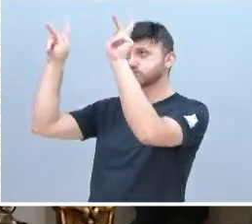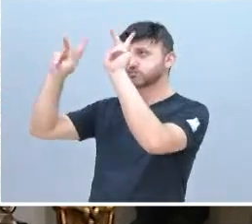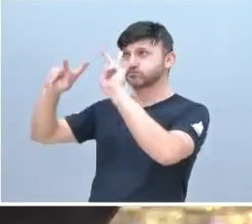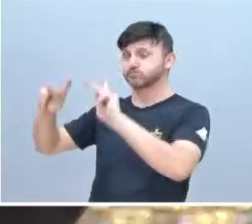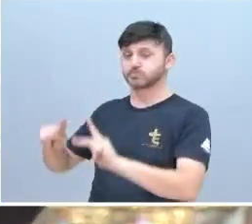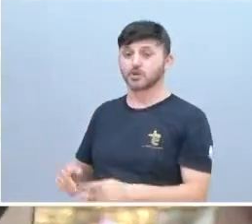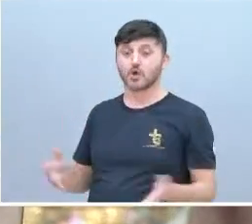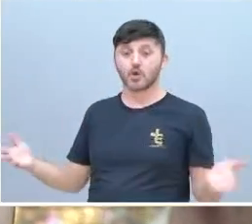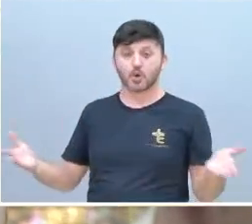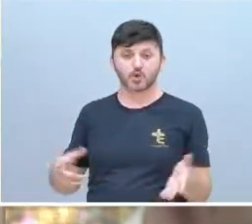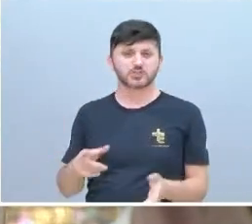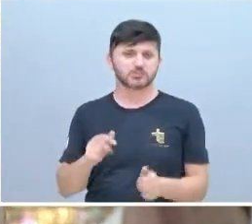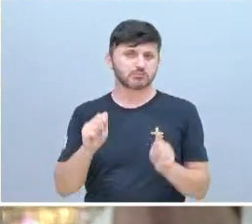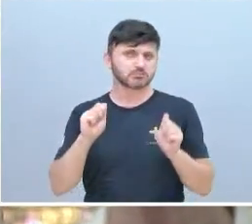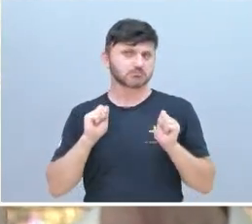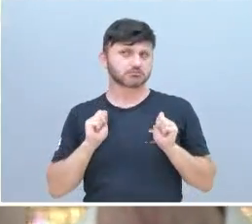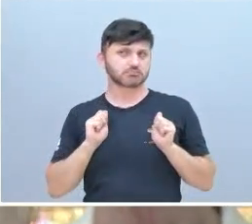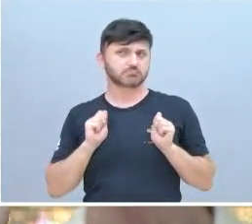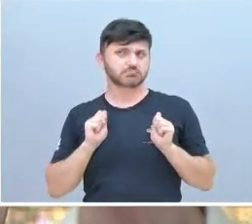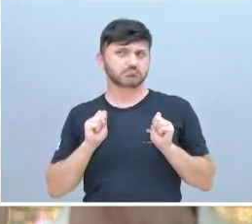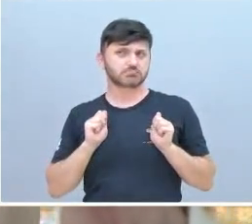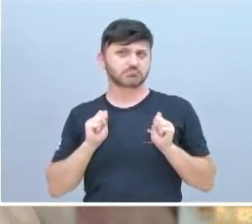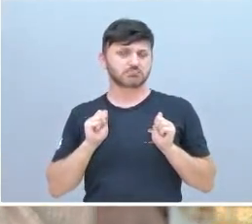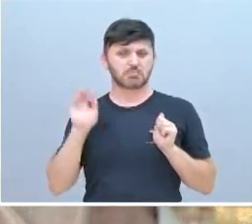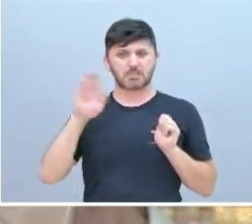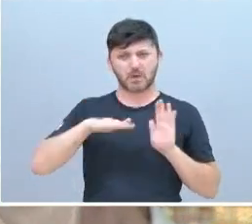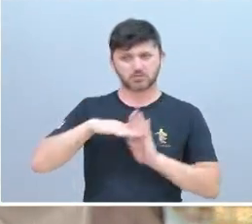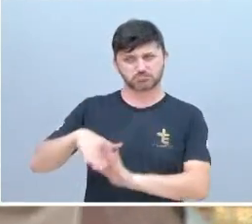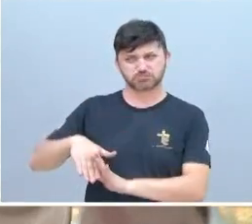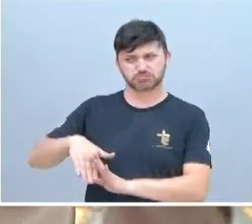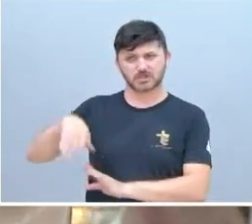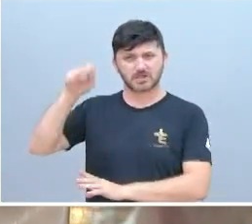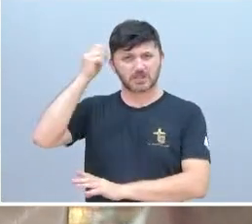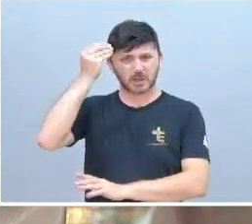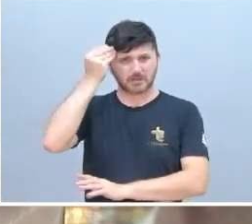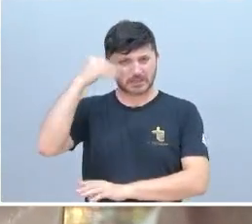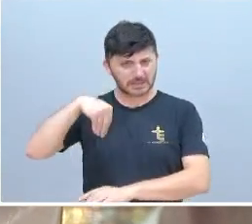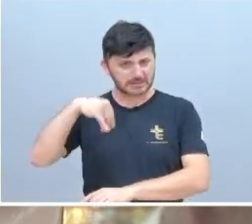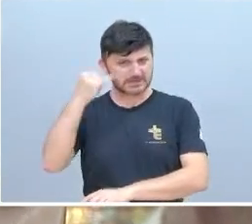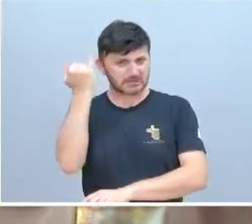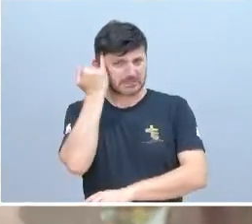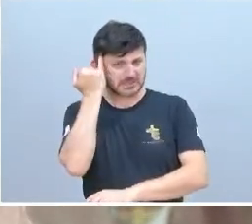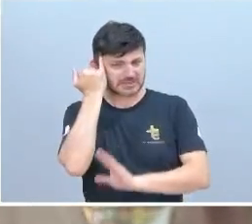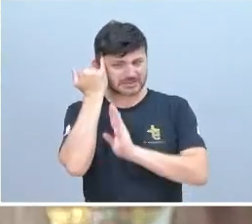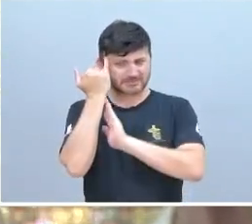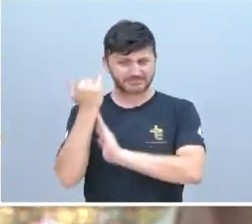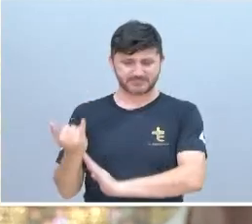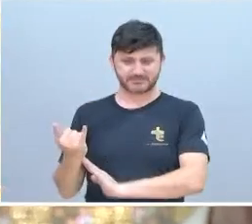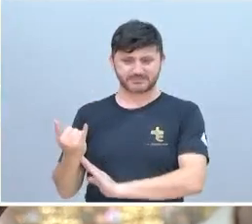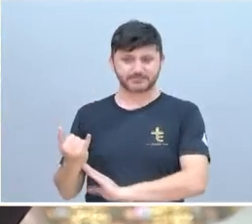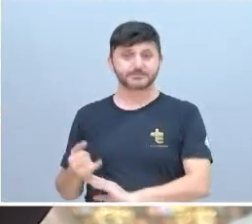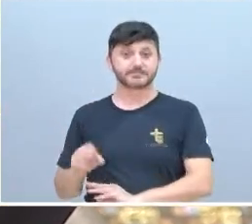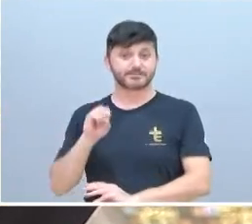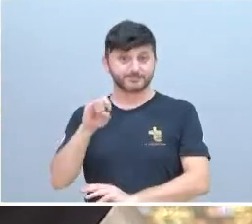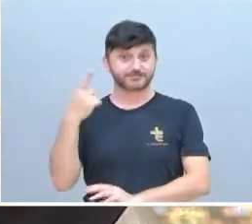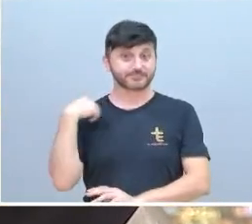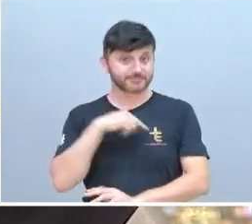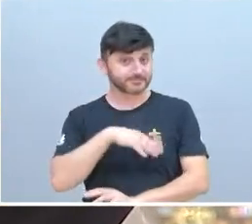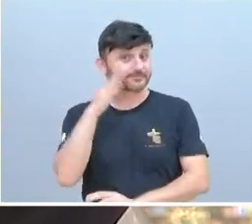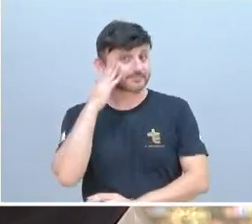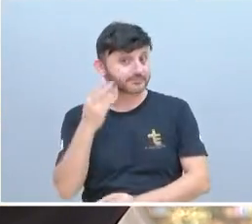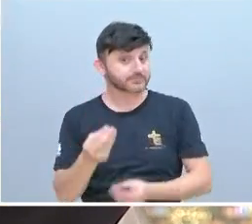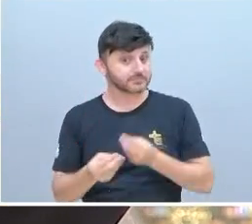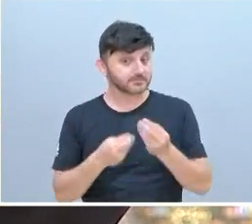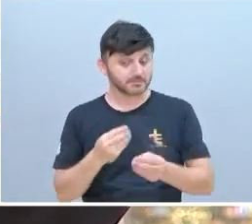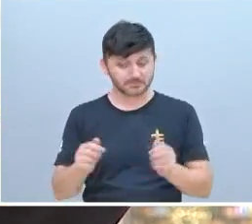do comodismo, da preguiça espiritual, da incoerência. Se nós soubéssemos como